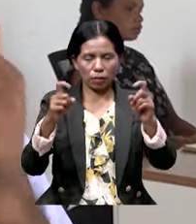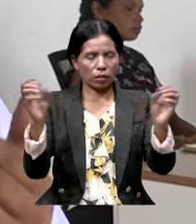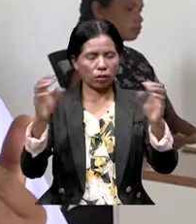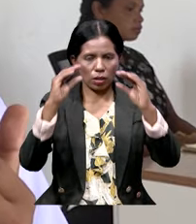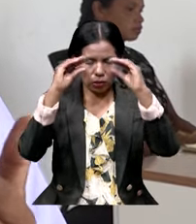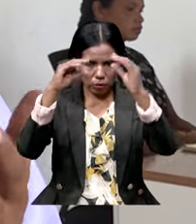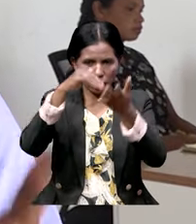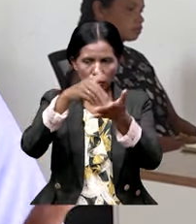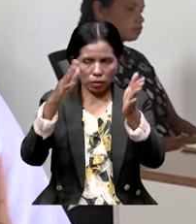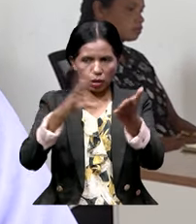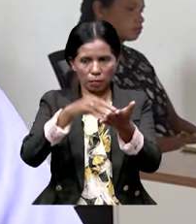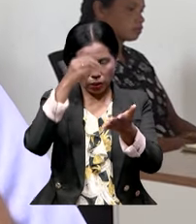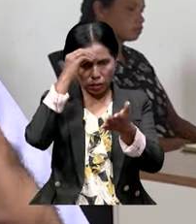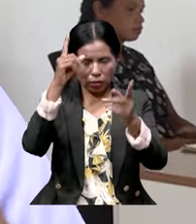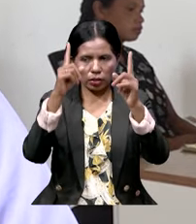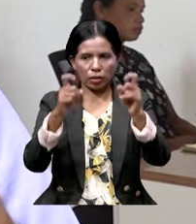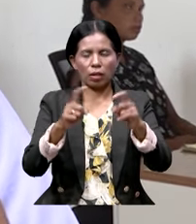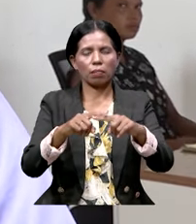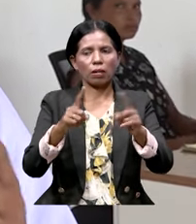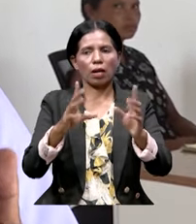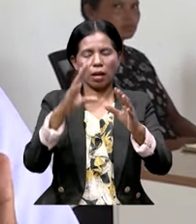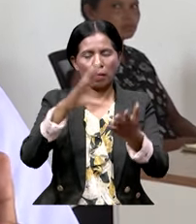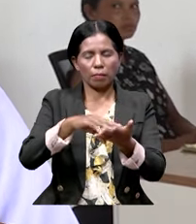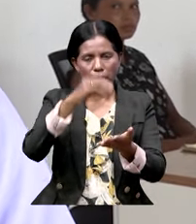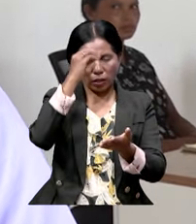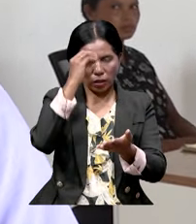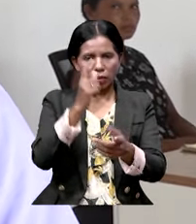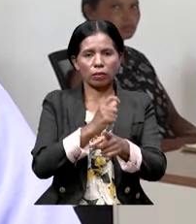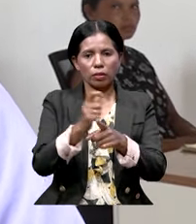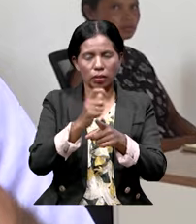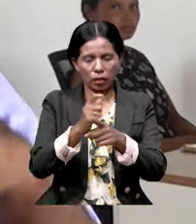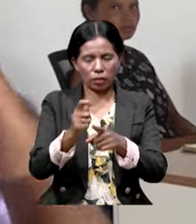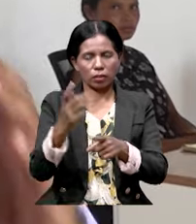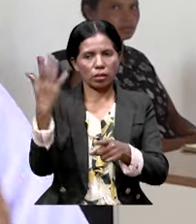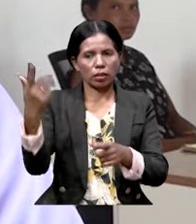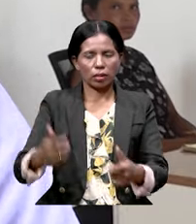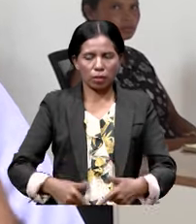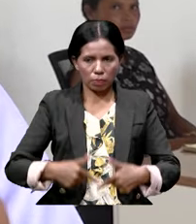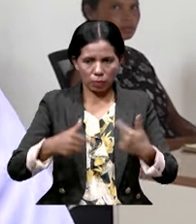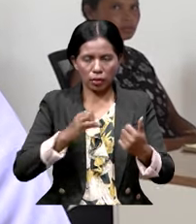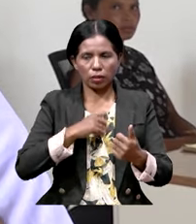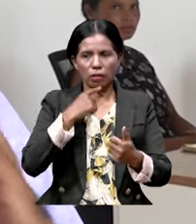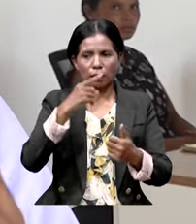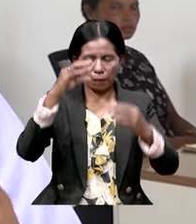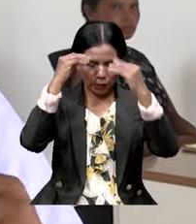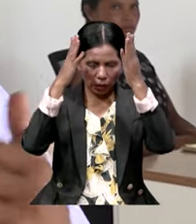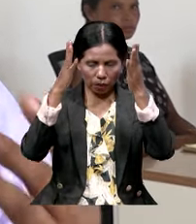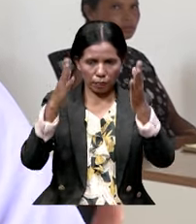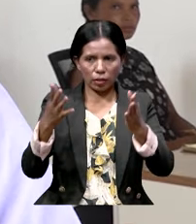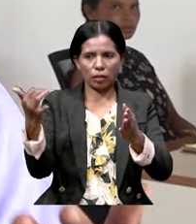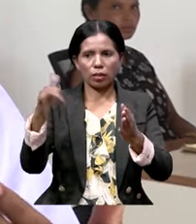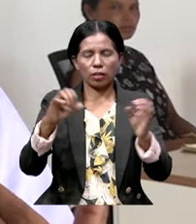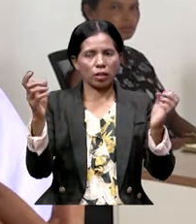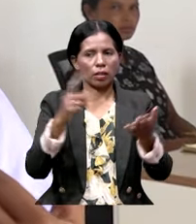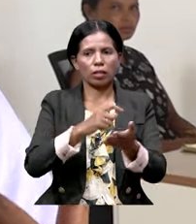de estudante sira ta aprende ba exame ma be aprende atu pratica sir no mais tamene ma ka audion ia professor sinini contexto ne sir la